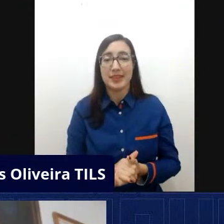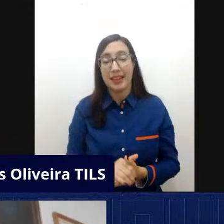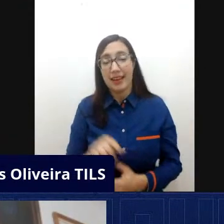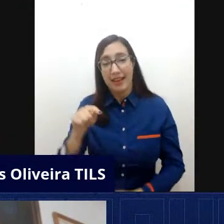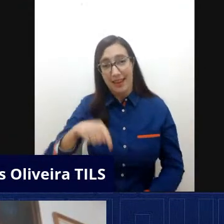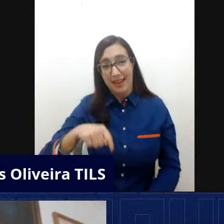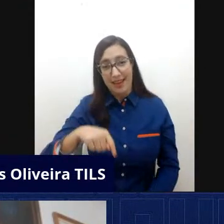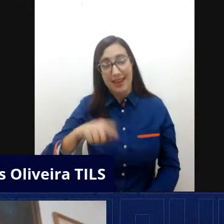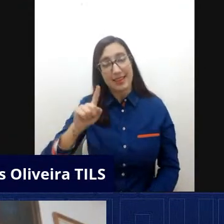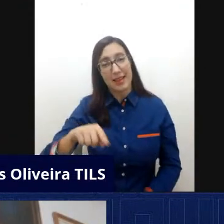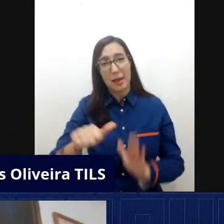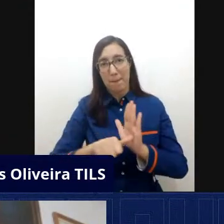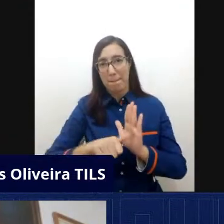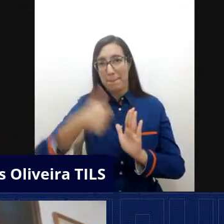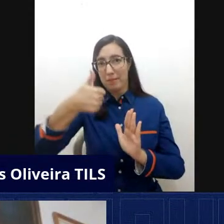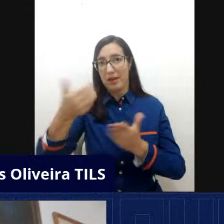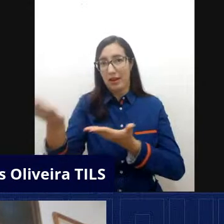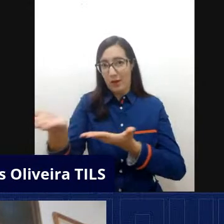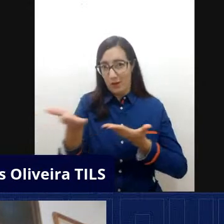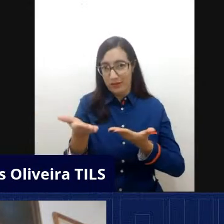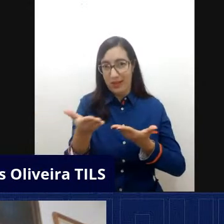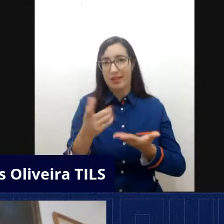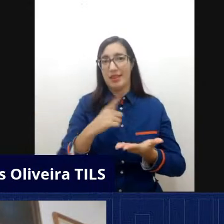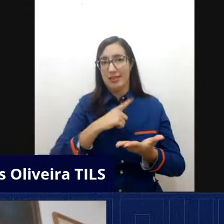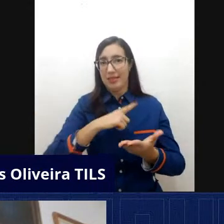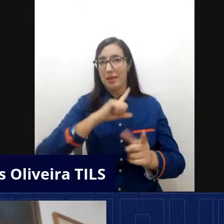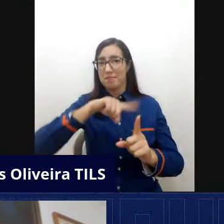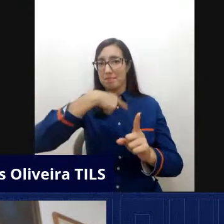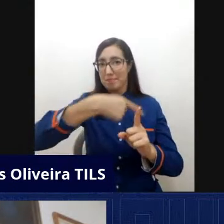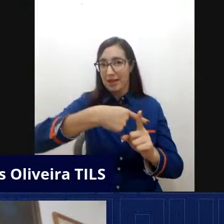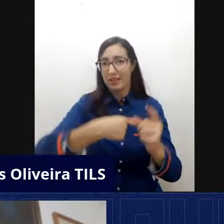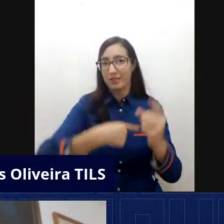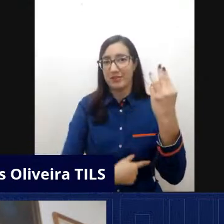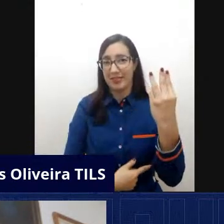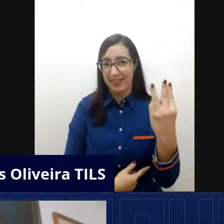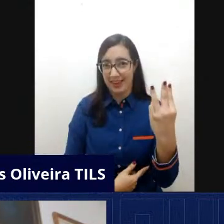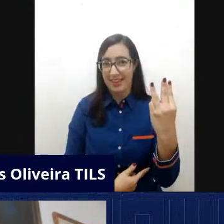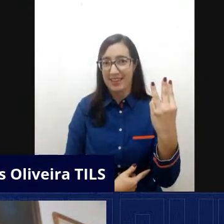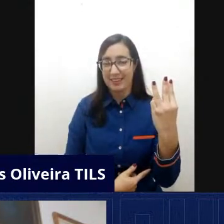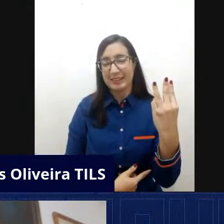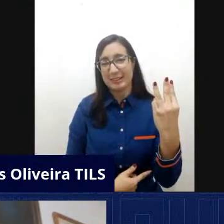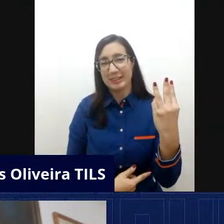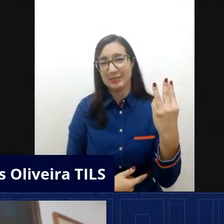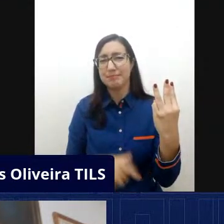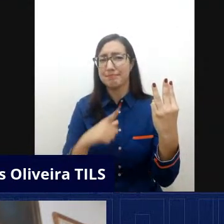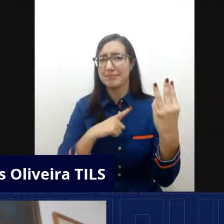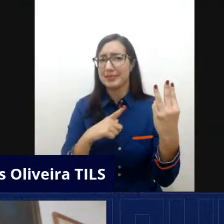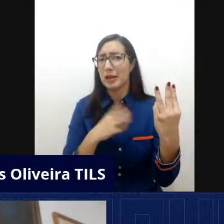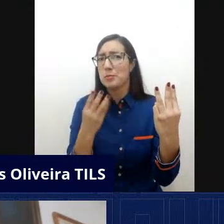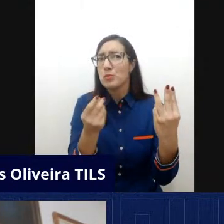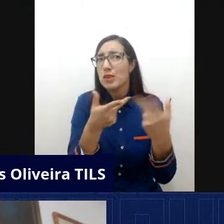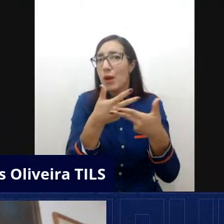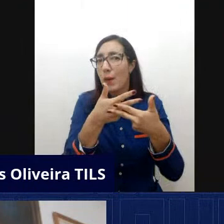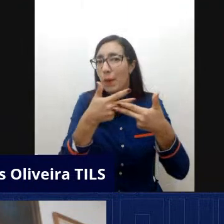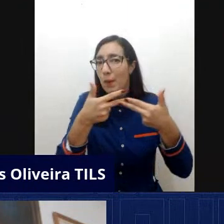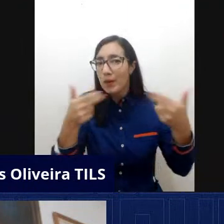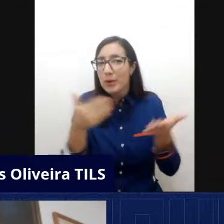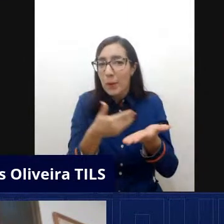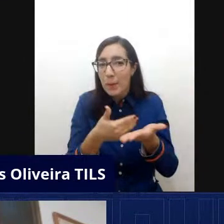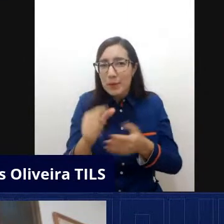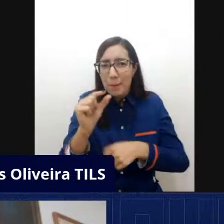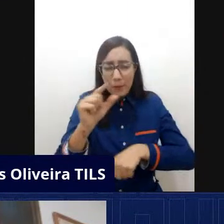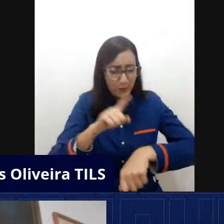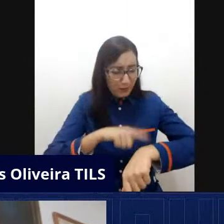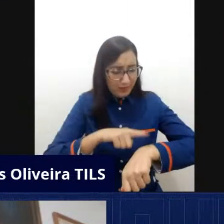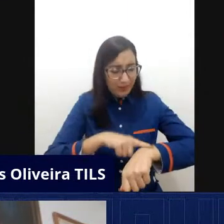aqui com a gente. Então, vocês podem continuar assistindo, né, que tem muita coisa ainda aqui no debate. Então, começou agorinha. E